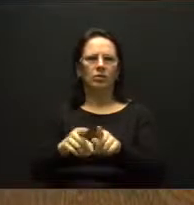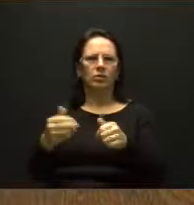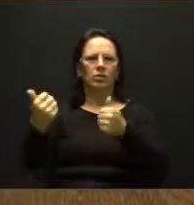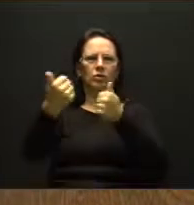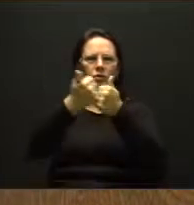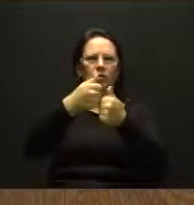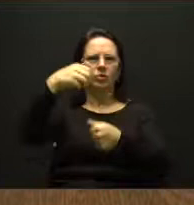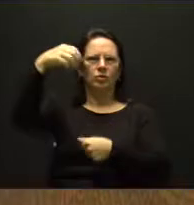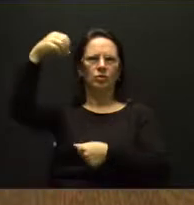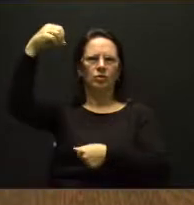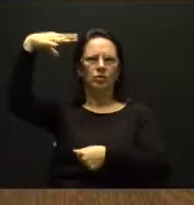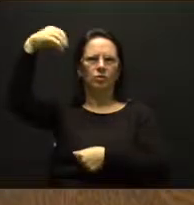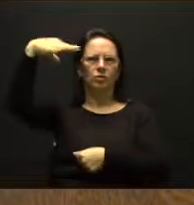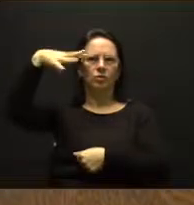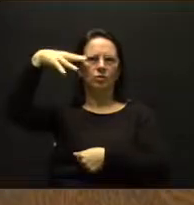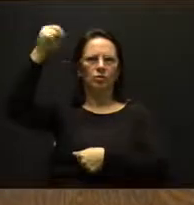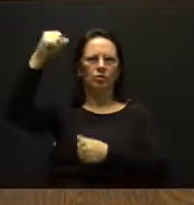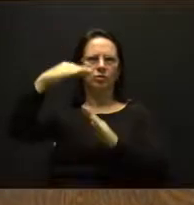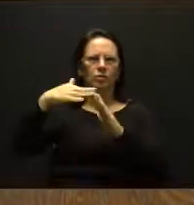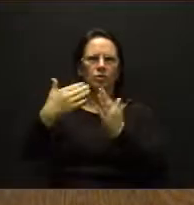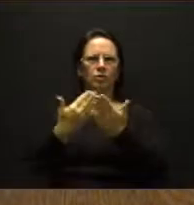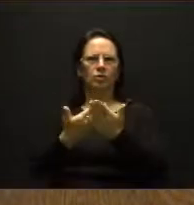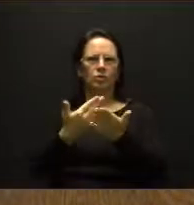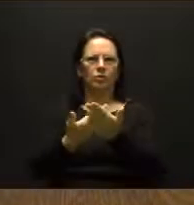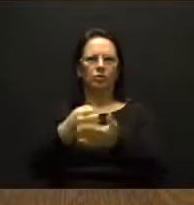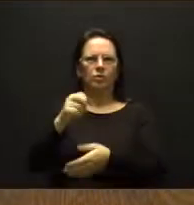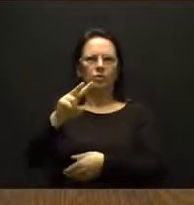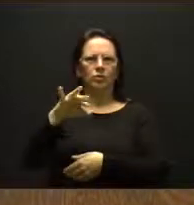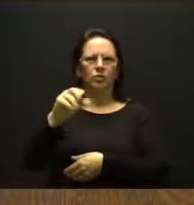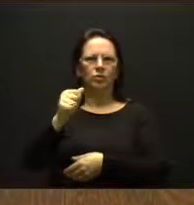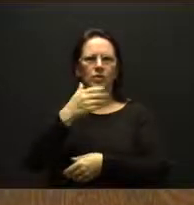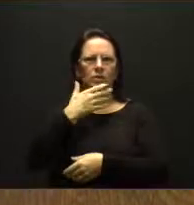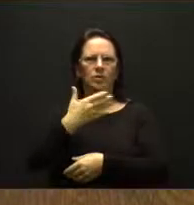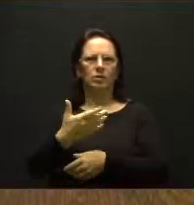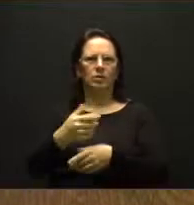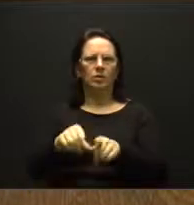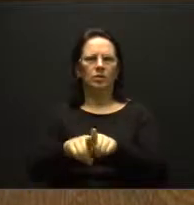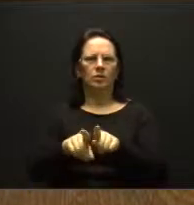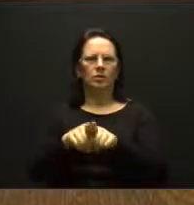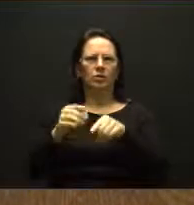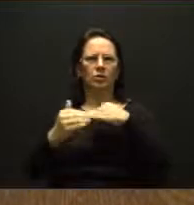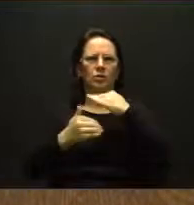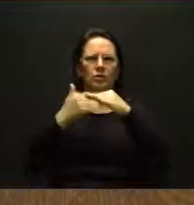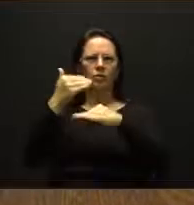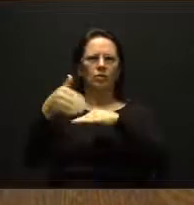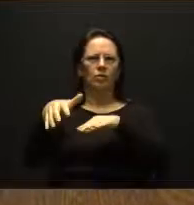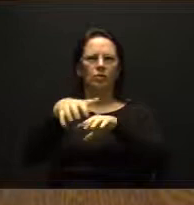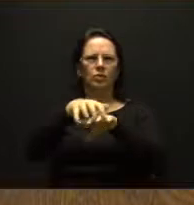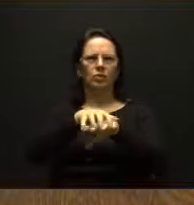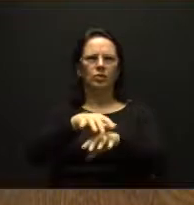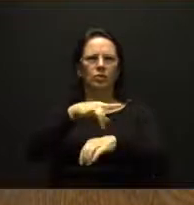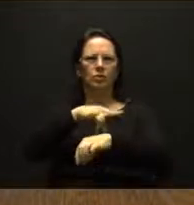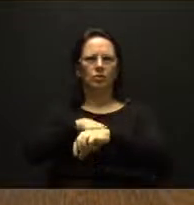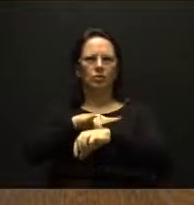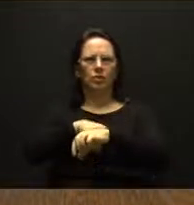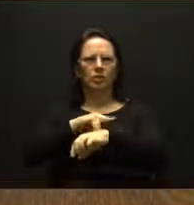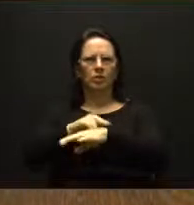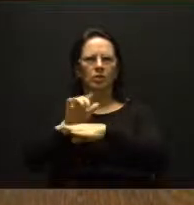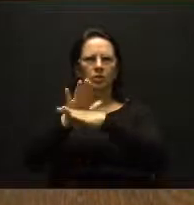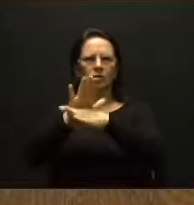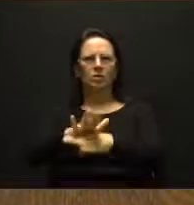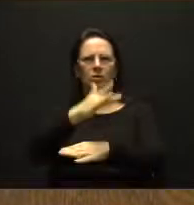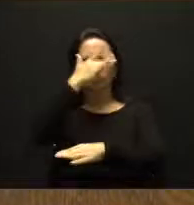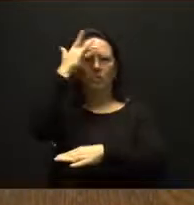lâmpadas gustavo de lima na vila natal e caminhos construção adaptação de banheiros para atender alunos com